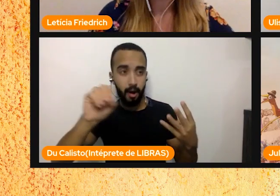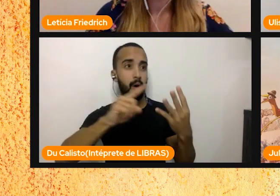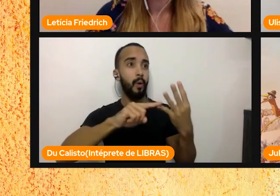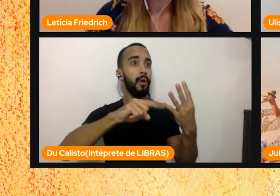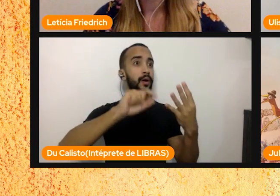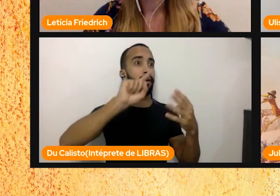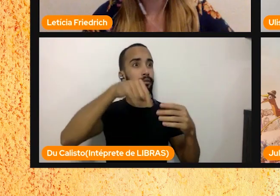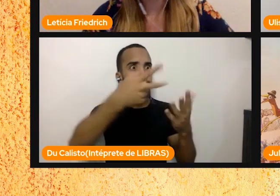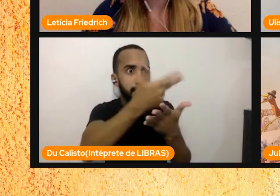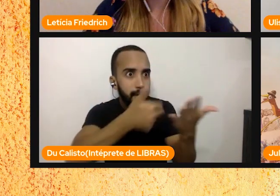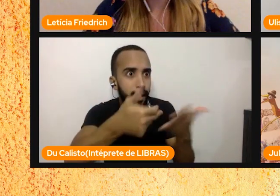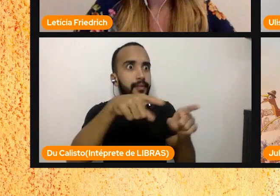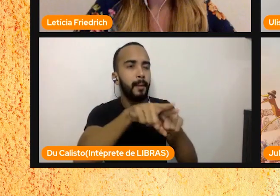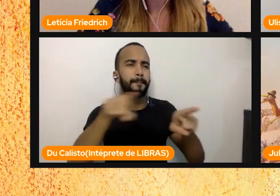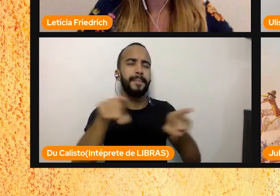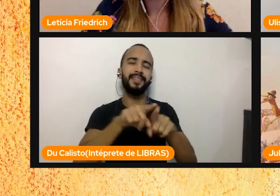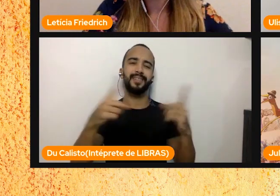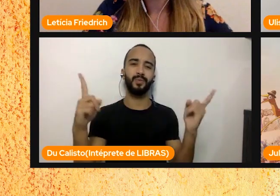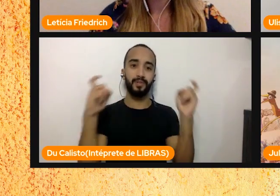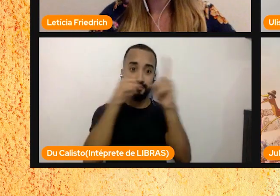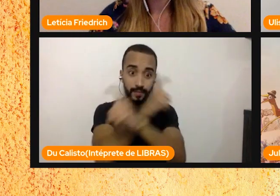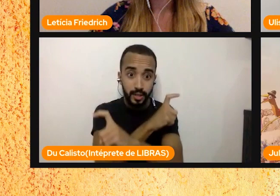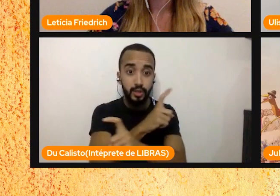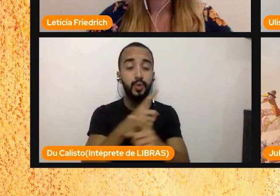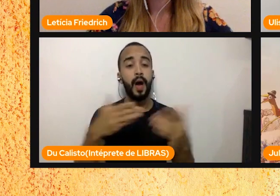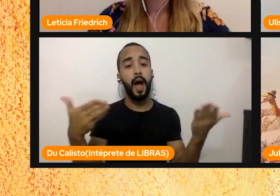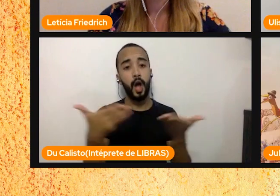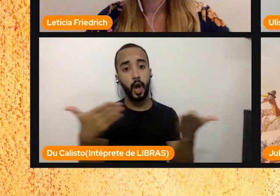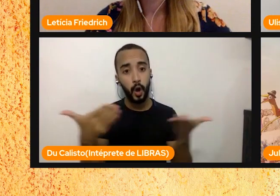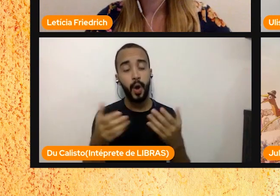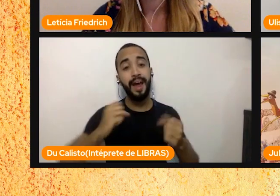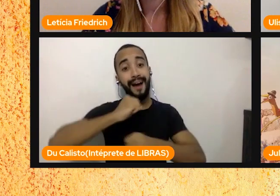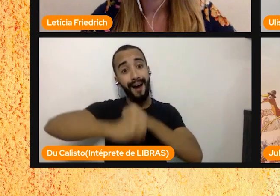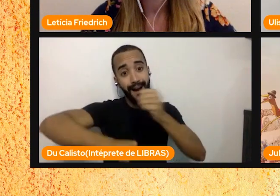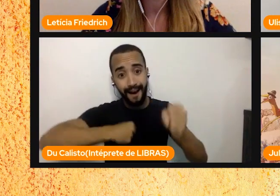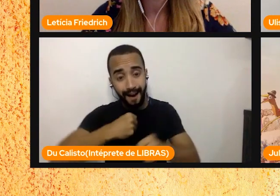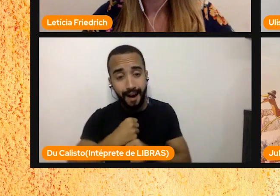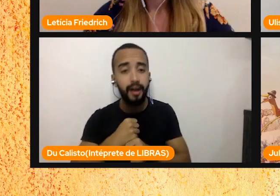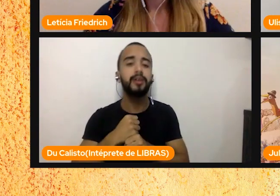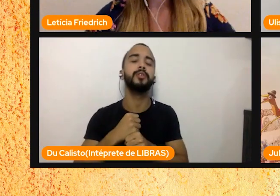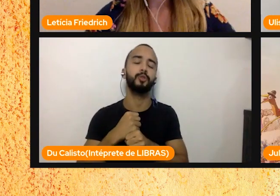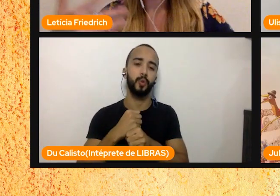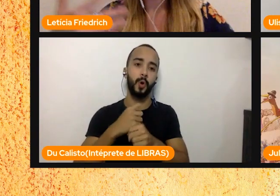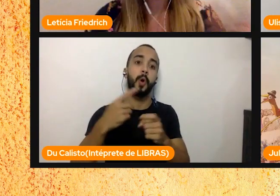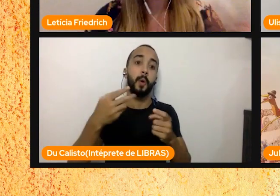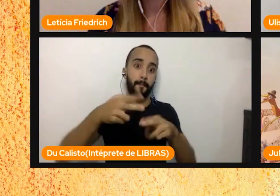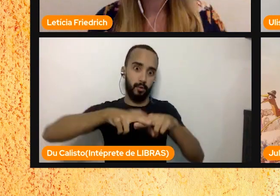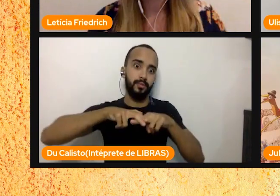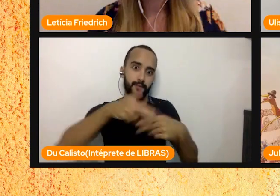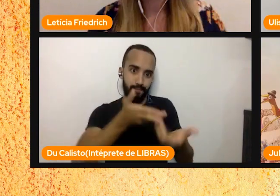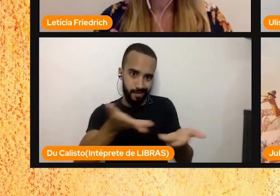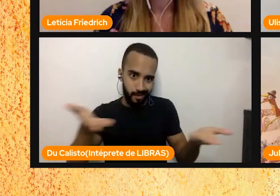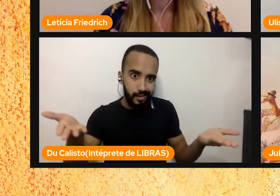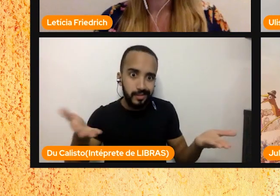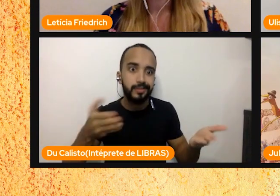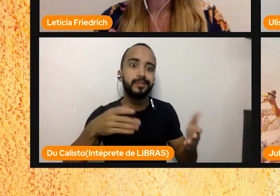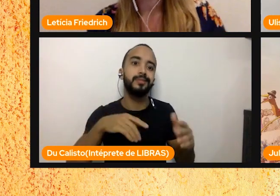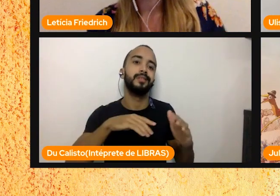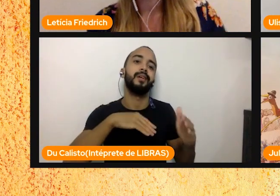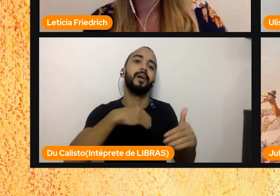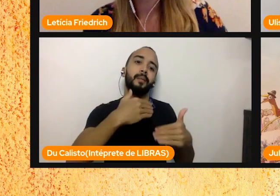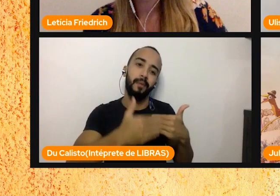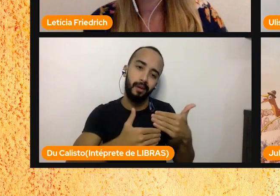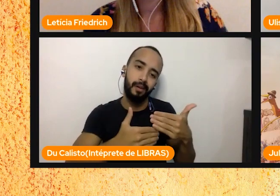ano passado, não conseguimos, está se estendendo agora para esse ano, justamente por esse processo, e por outros que também foram impactados. O